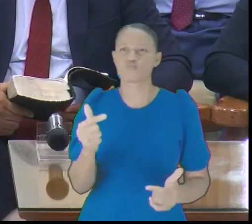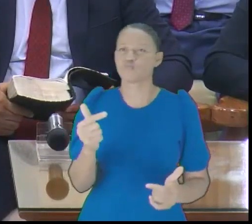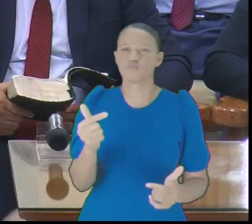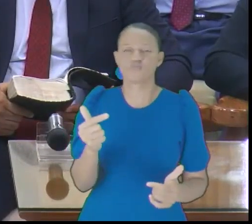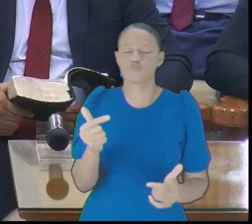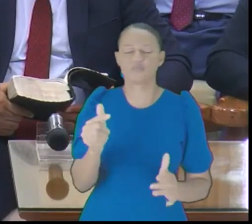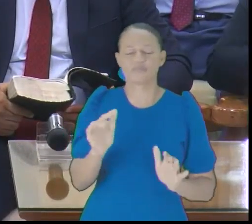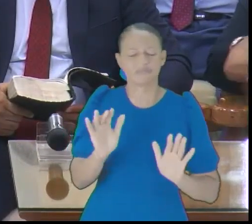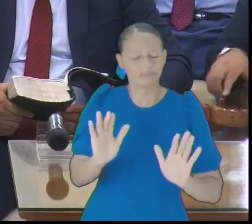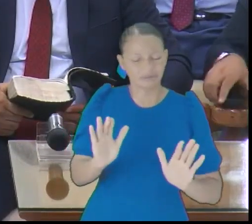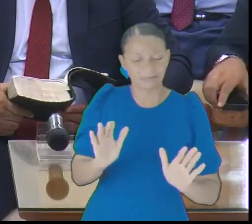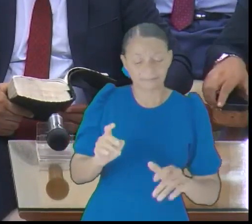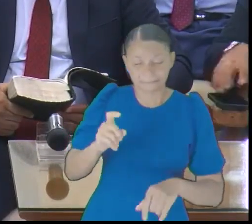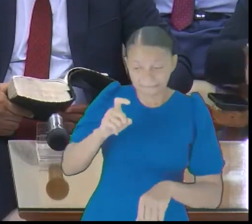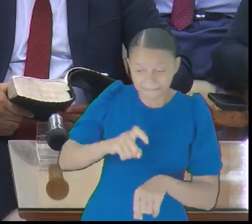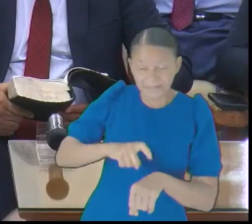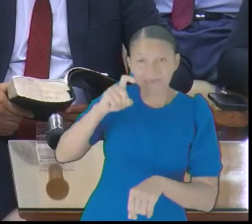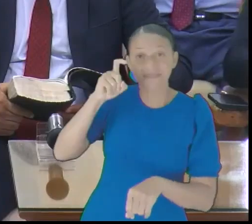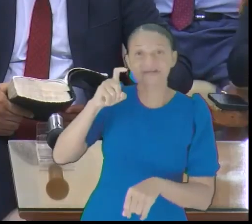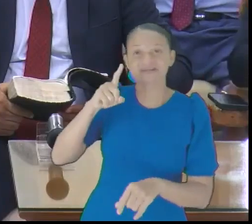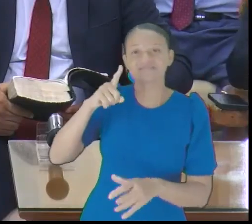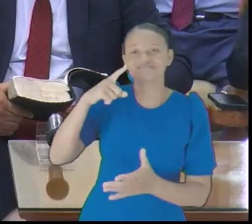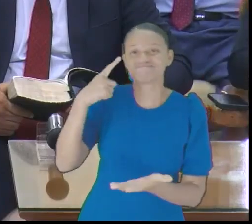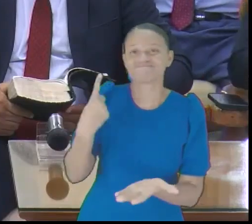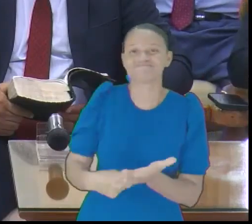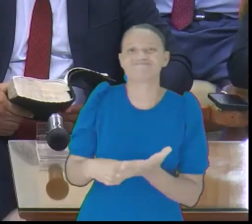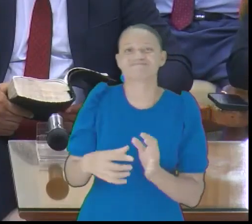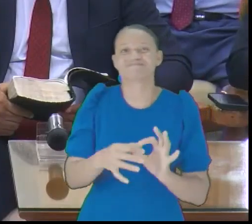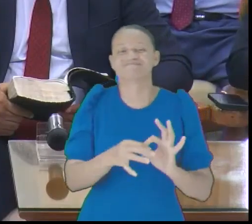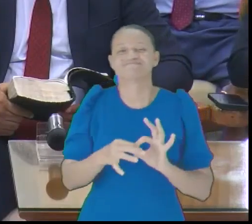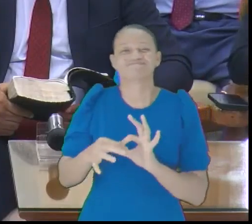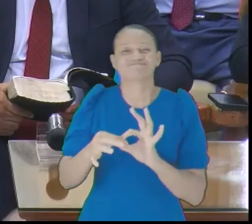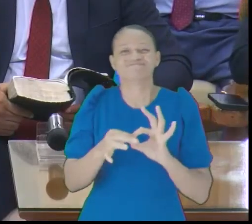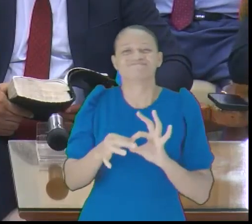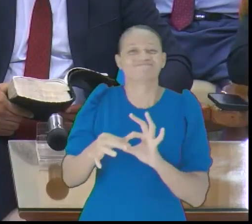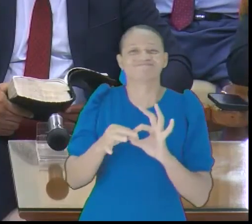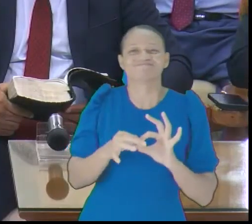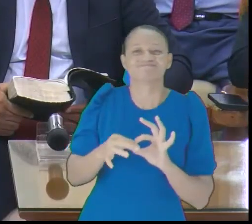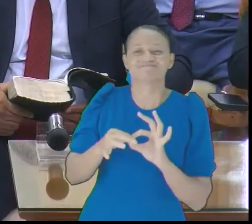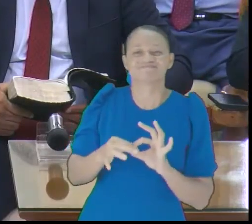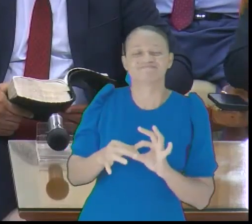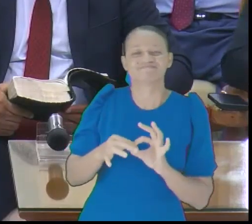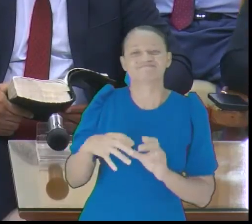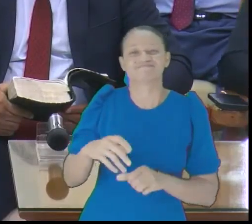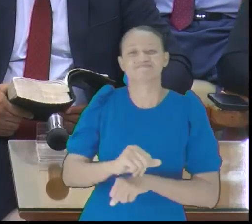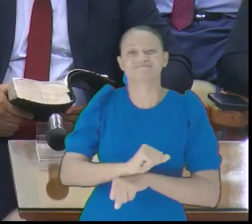Naquela hora, a aliança de Deus foi firmada com Abraão.